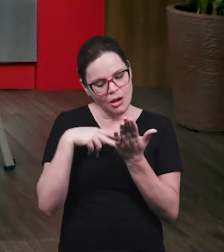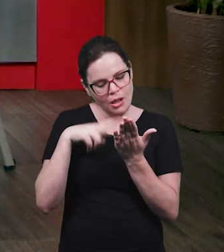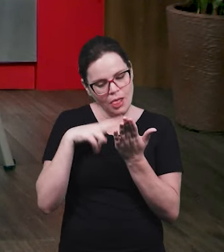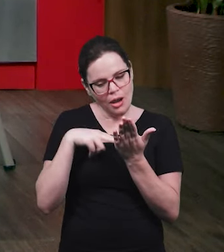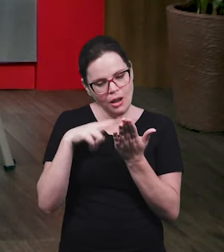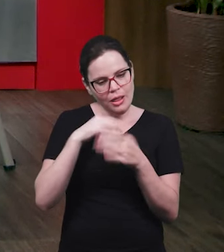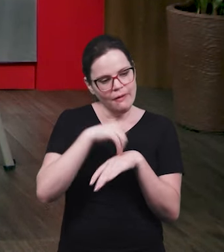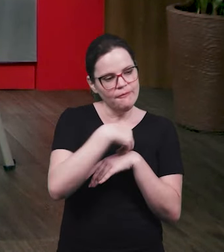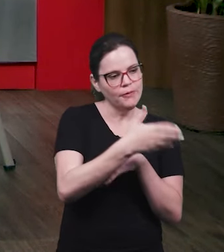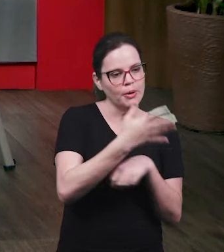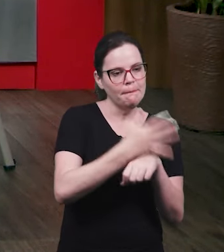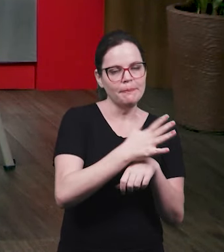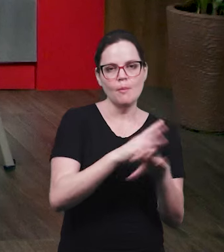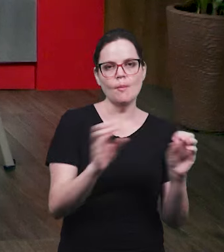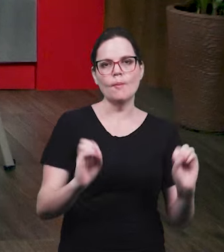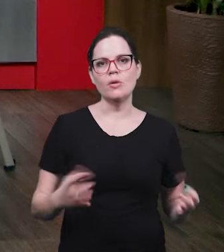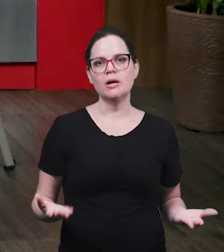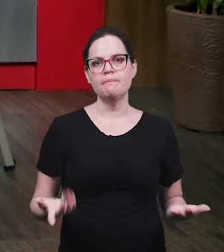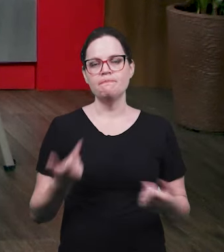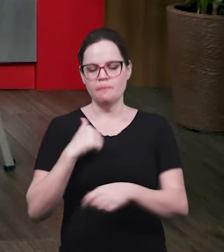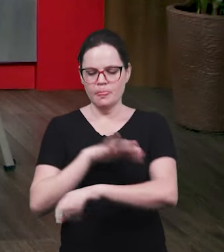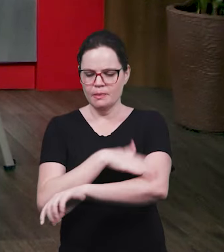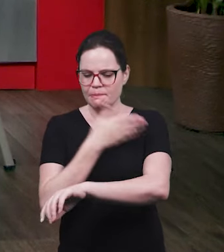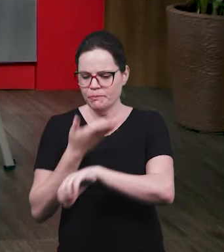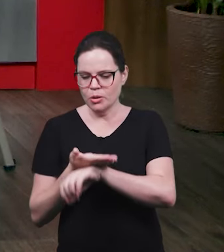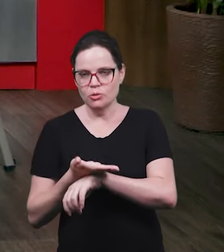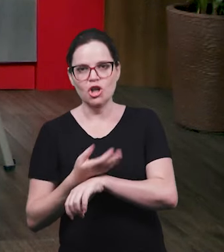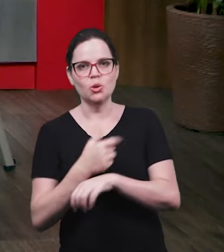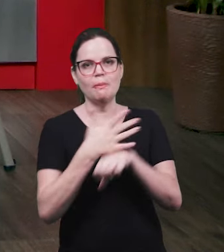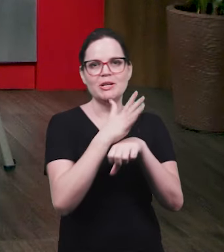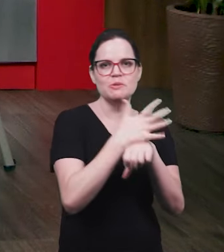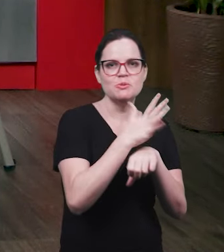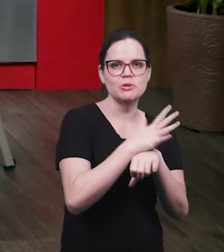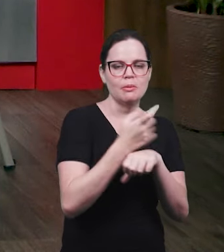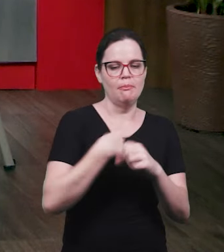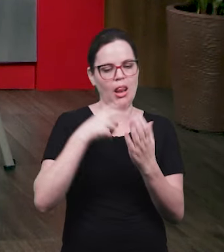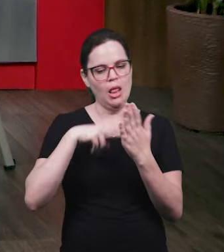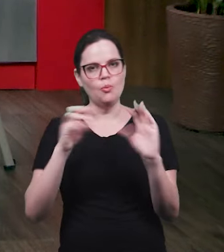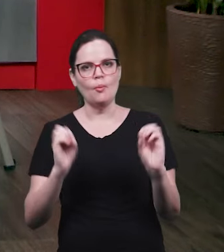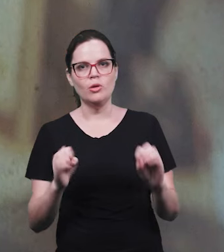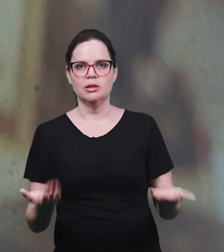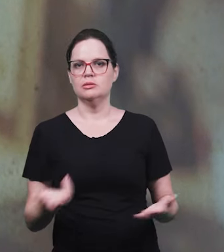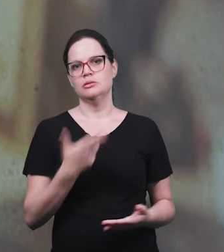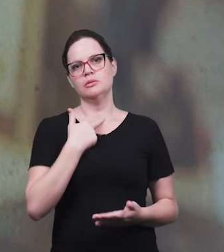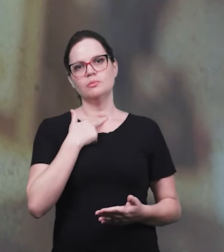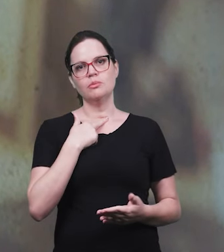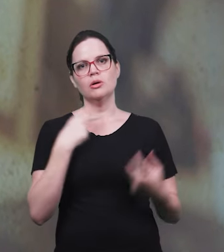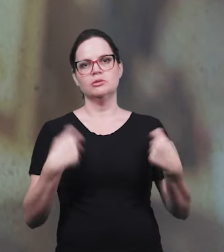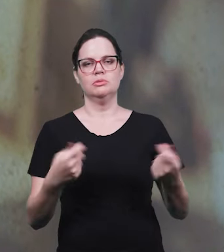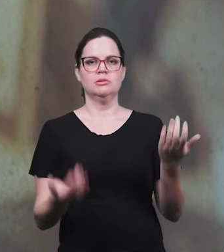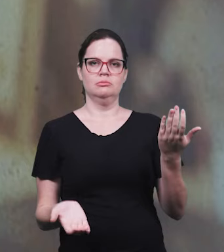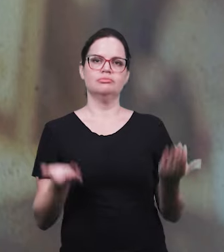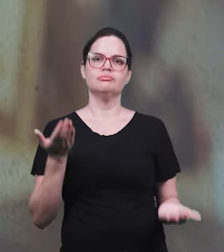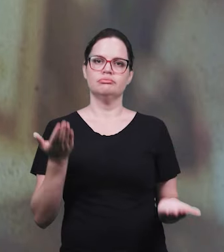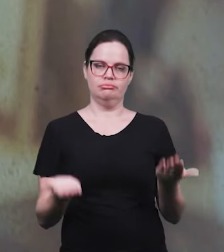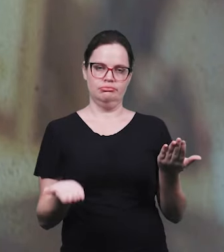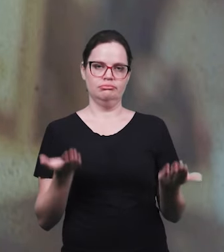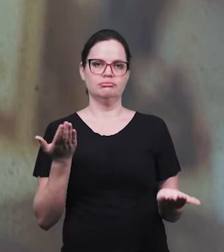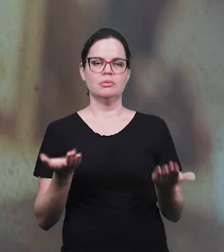apenas gastando meu dia inteiro na prática sem ter a teoria. Então, eu conheci os dois lados